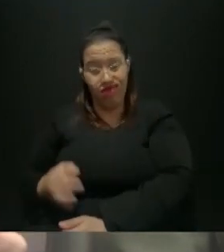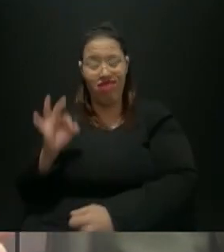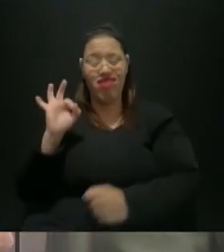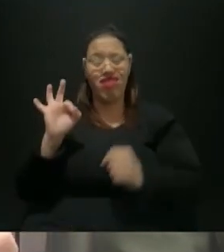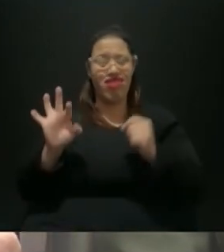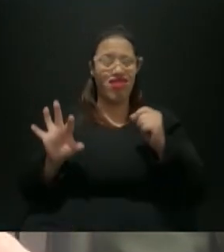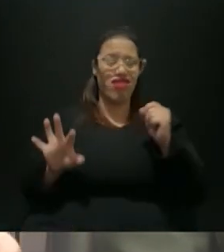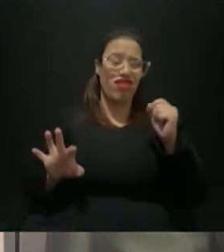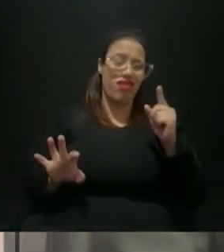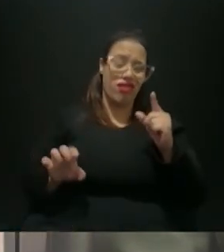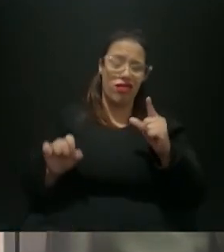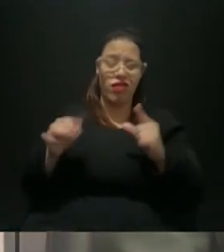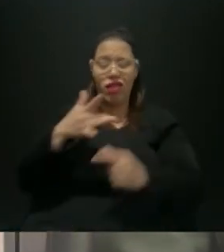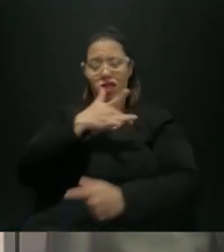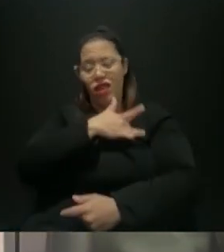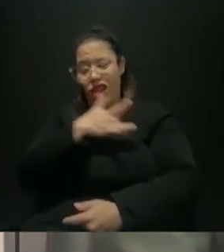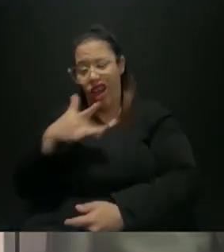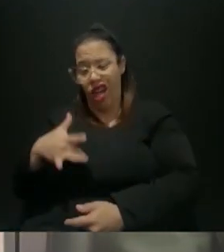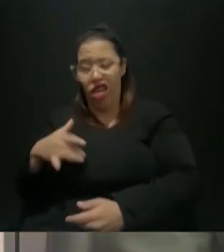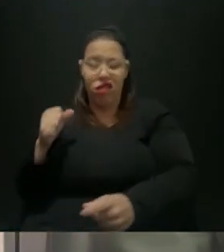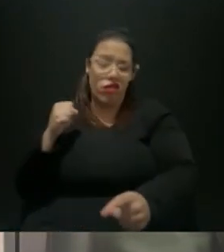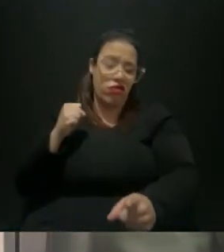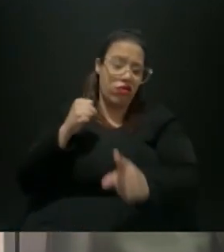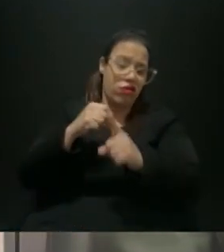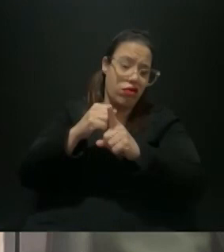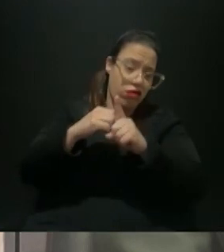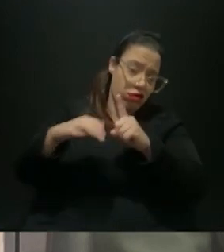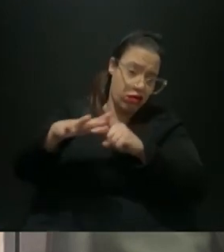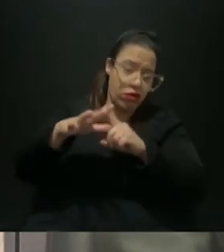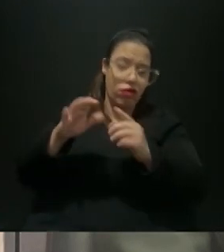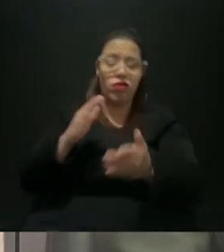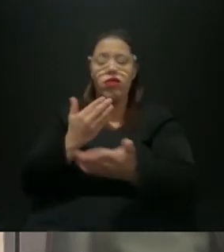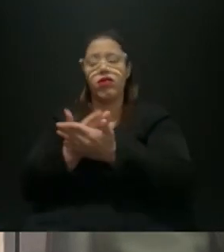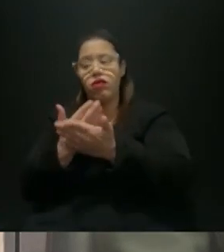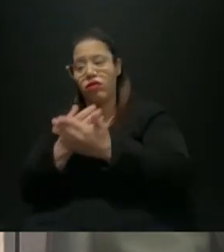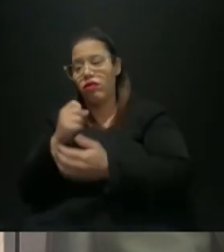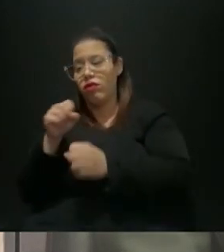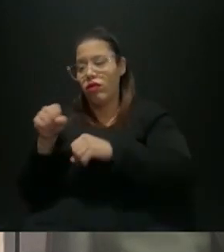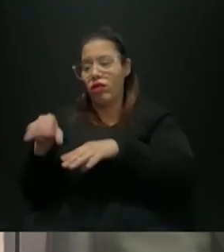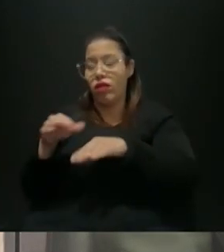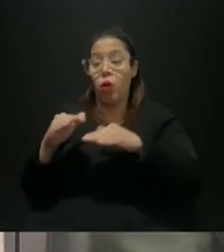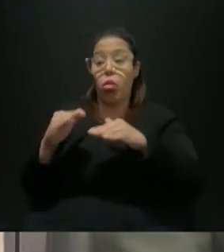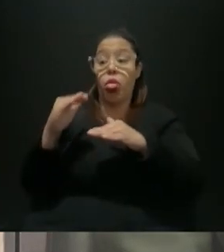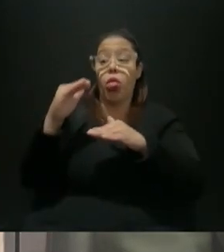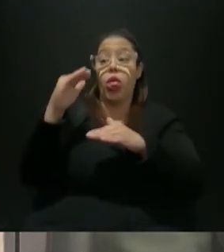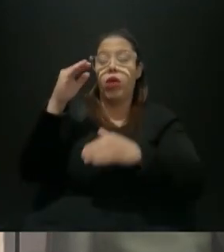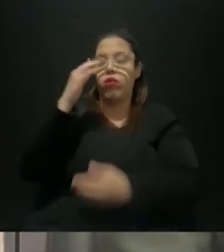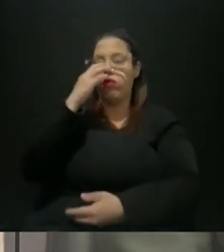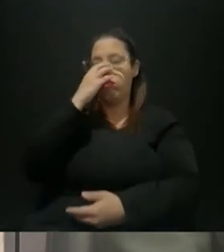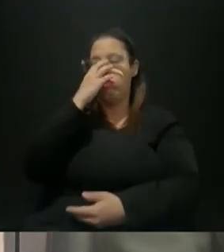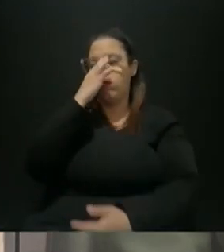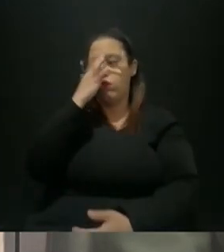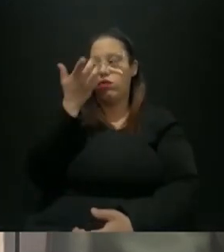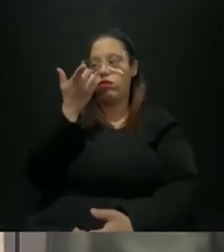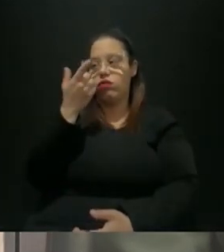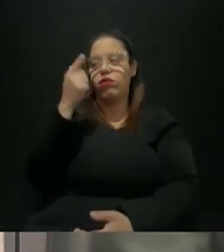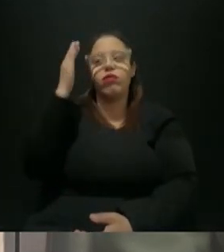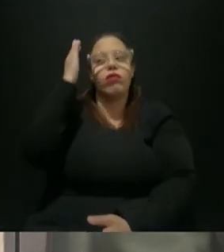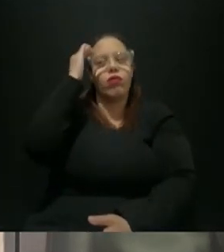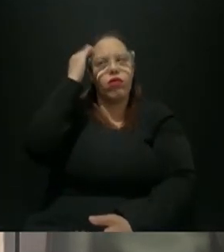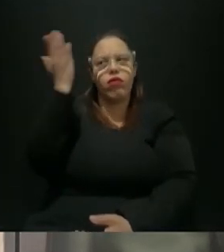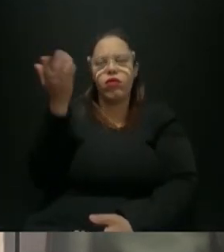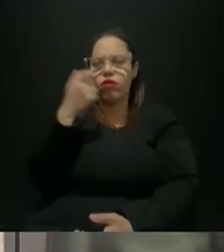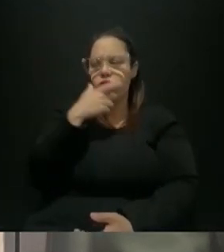saúde, aqui é a área da assistência, aqui é a área da educação, hierarquizadas. Mas a gente tem que começar a entender que